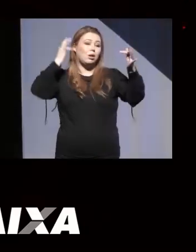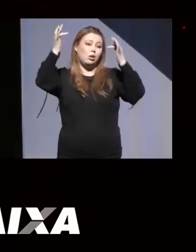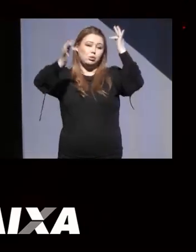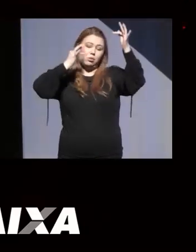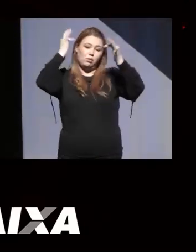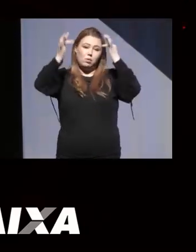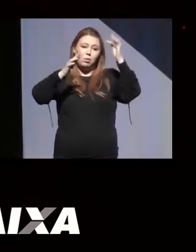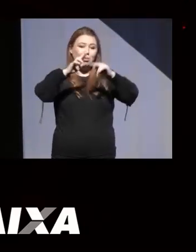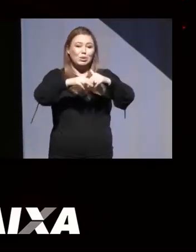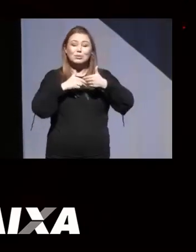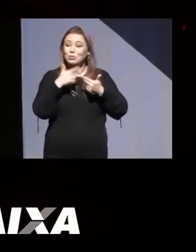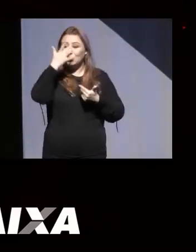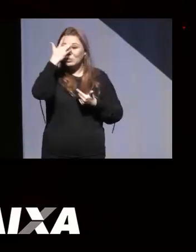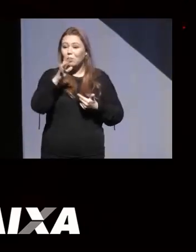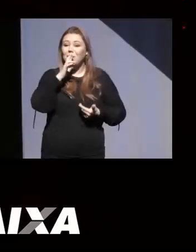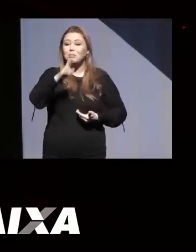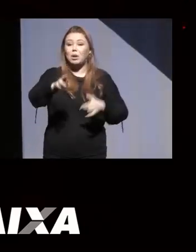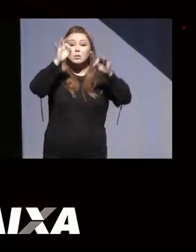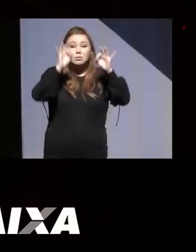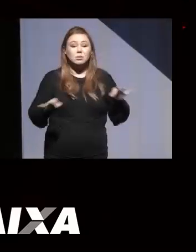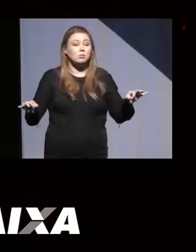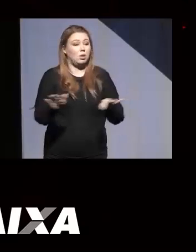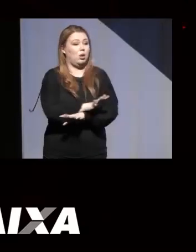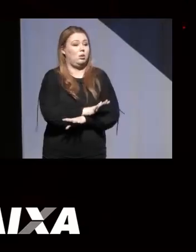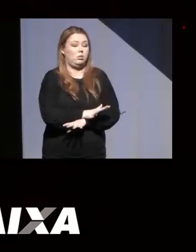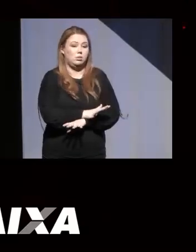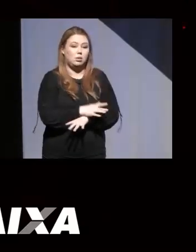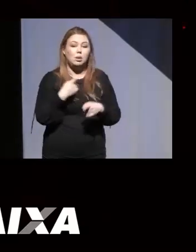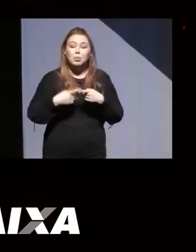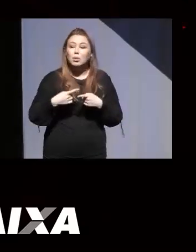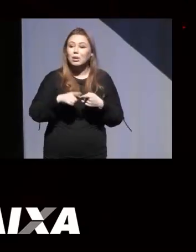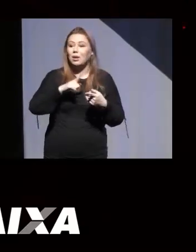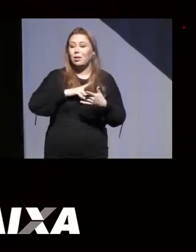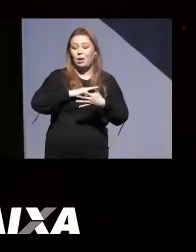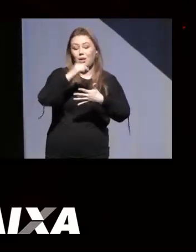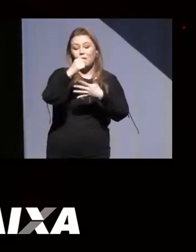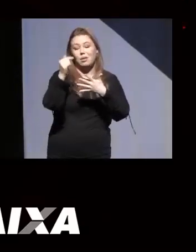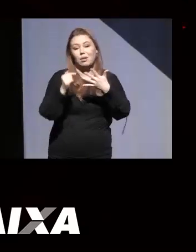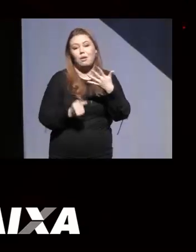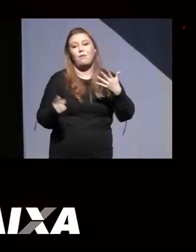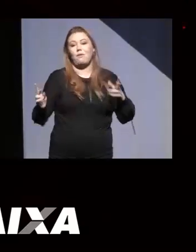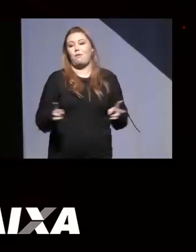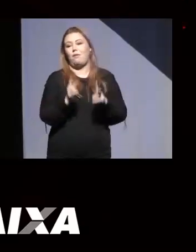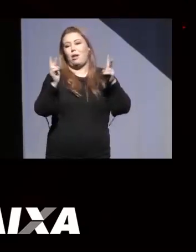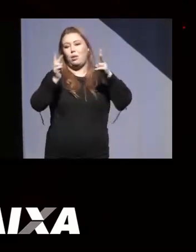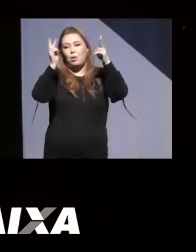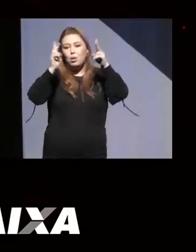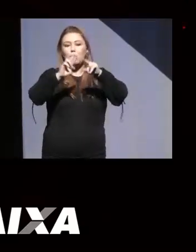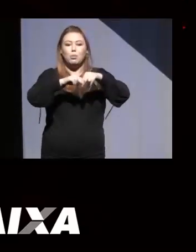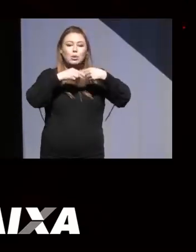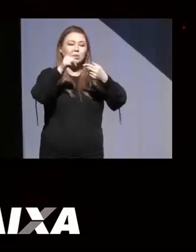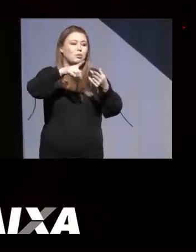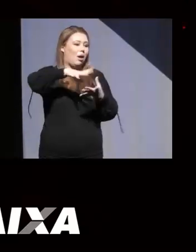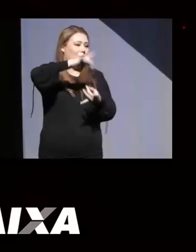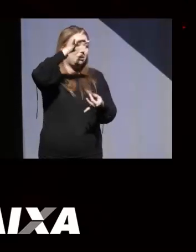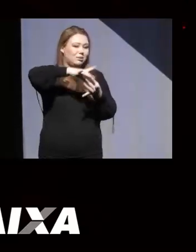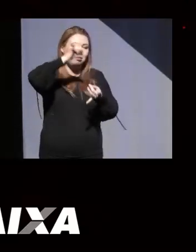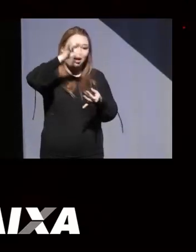altamente indeterminado, porque ele é carregado de valores e, portanto, abstrato.